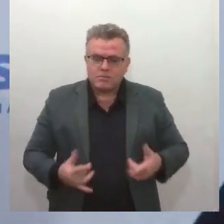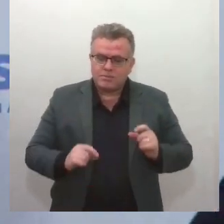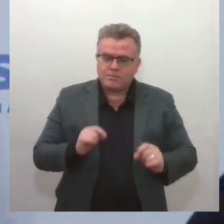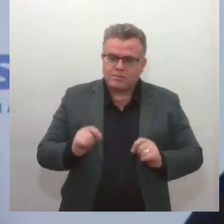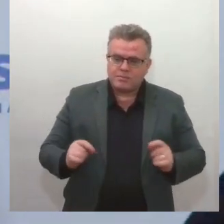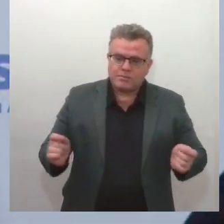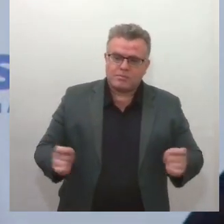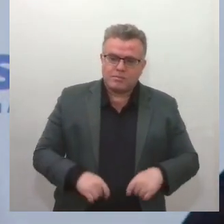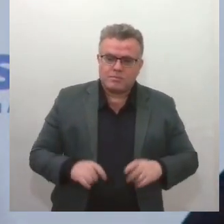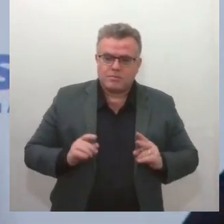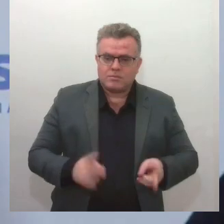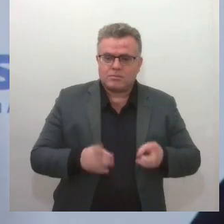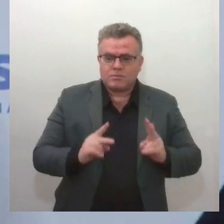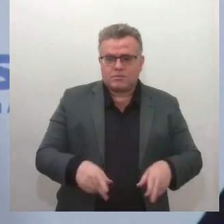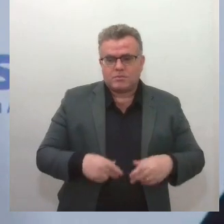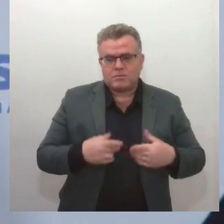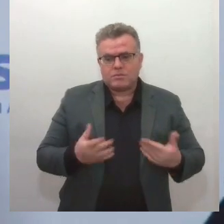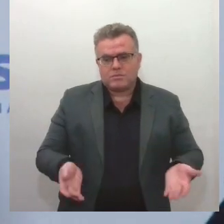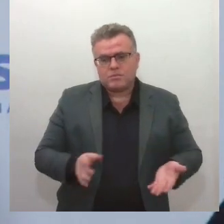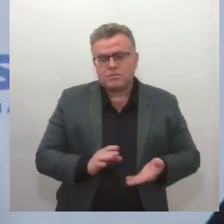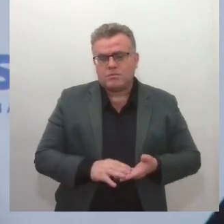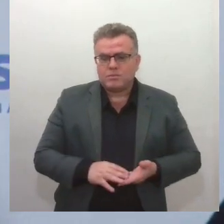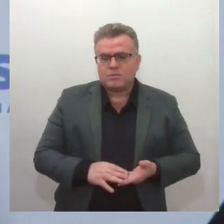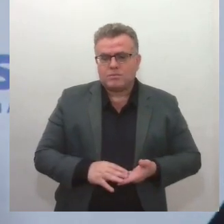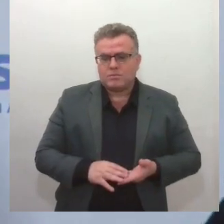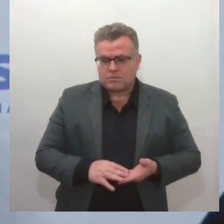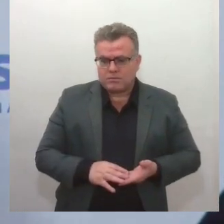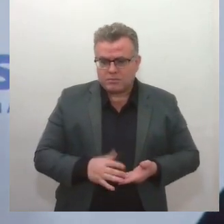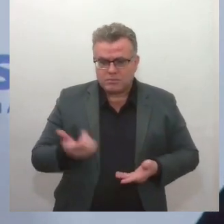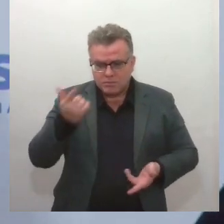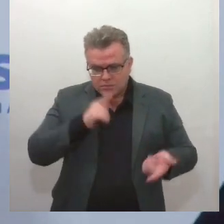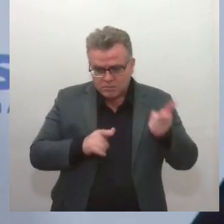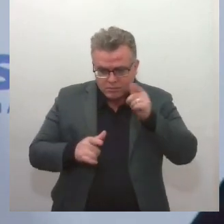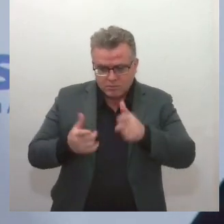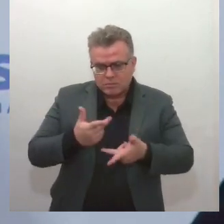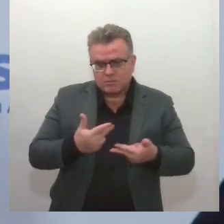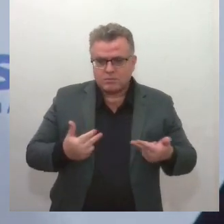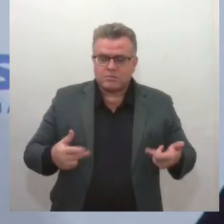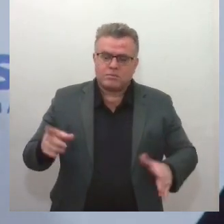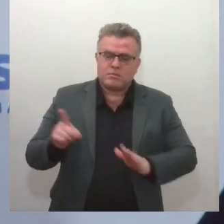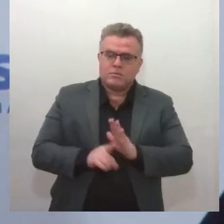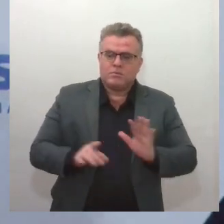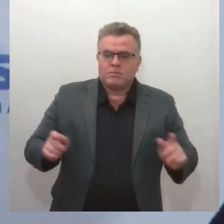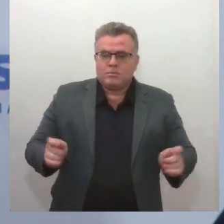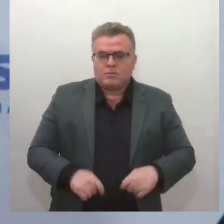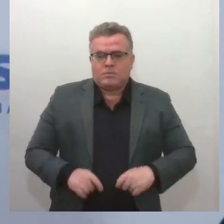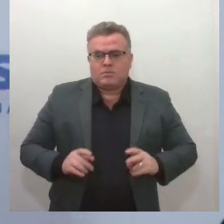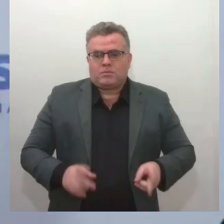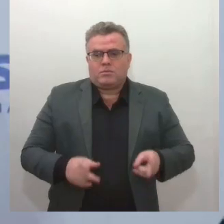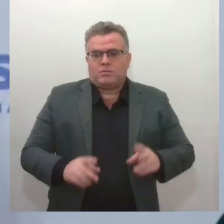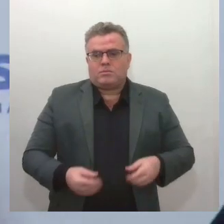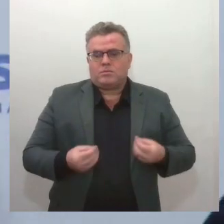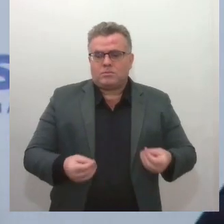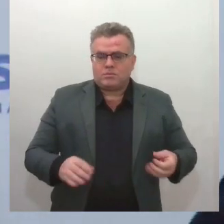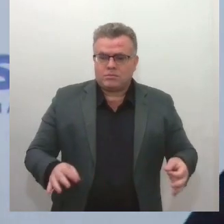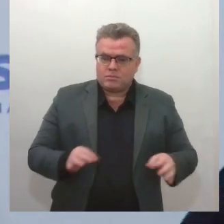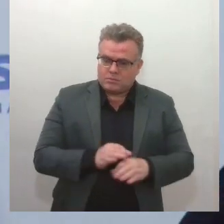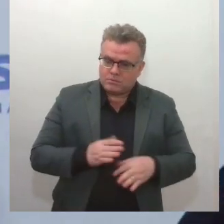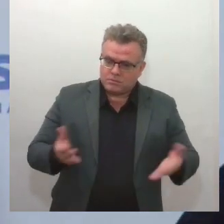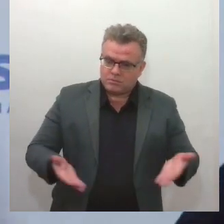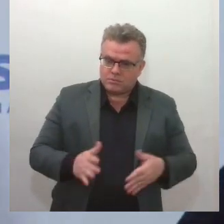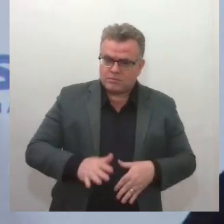gente conseguisse alcançar outros direitos, como os conquistados agora na área da saúde,